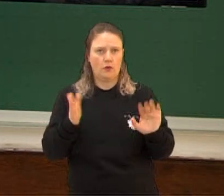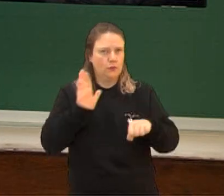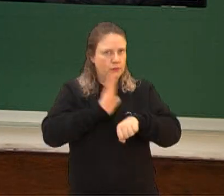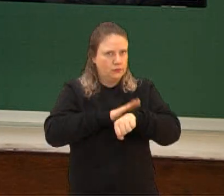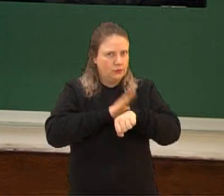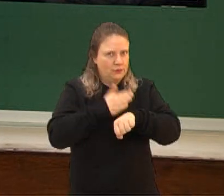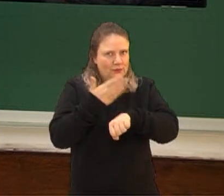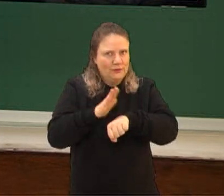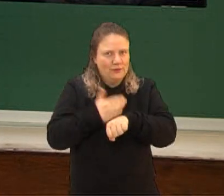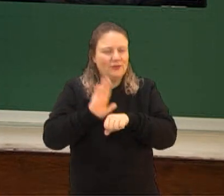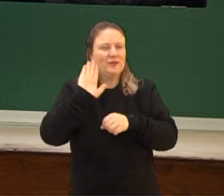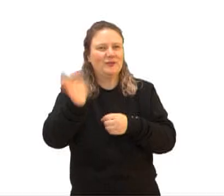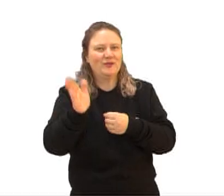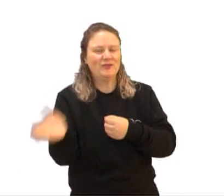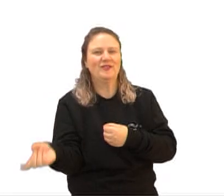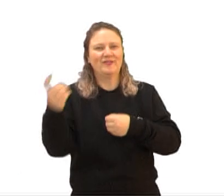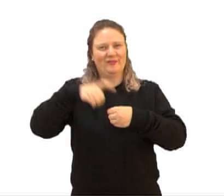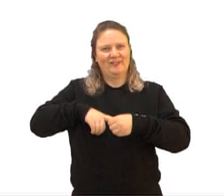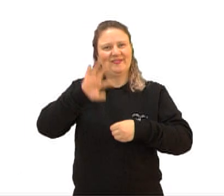volto já para corrigir.